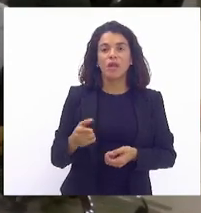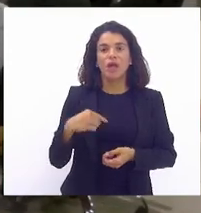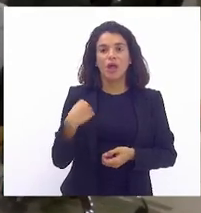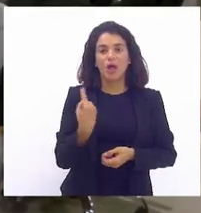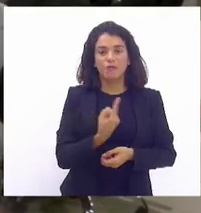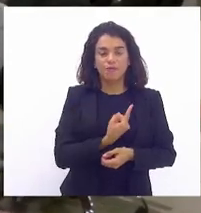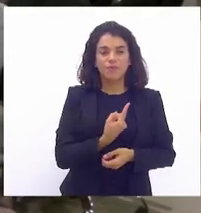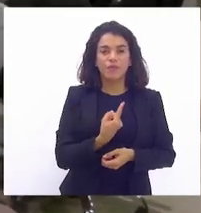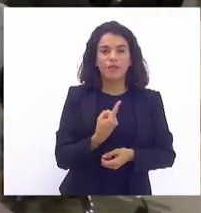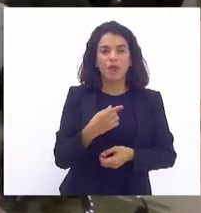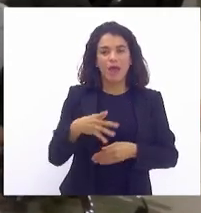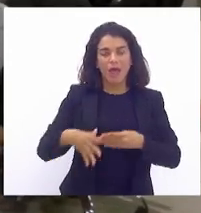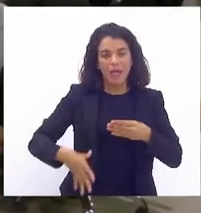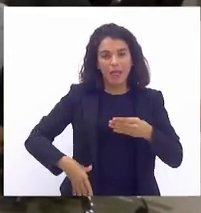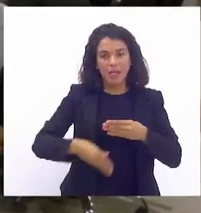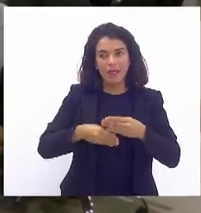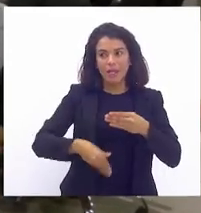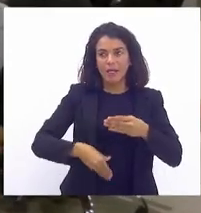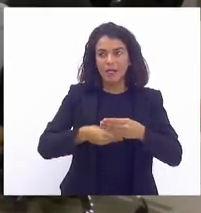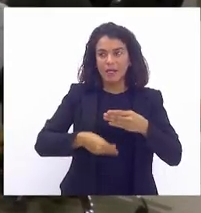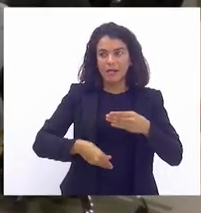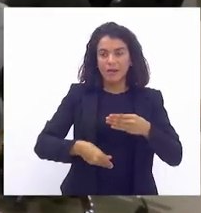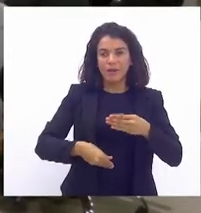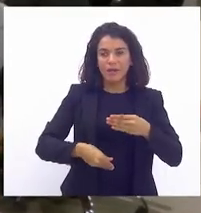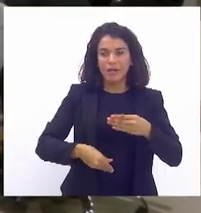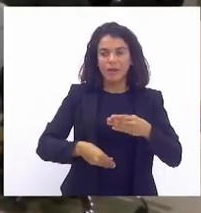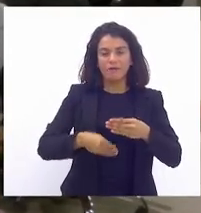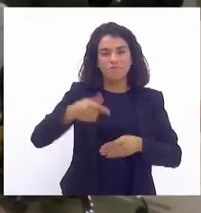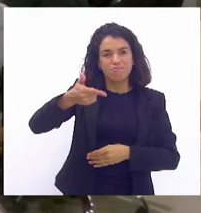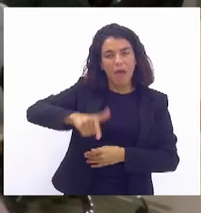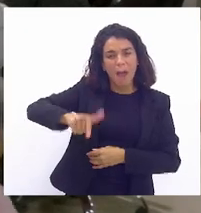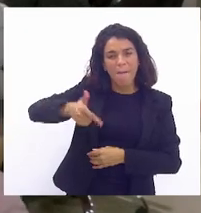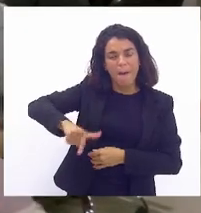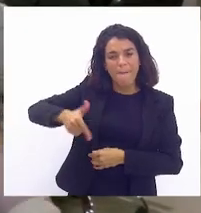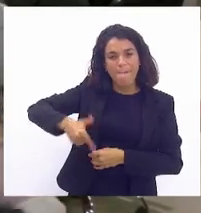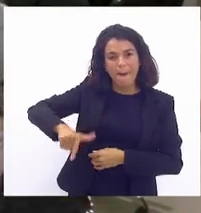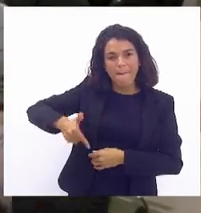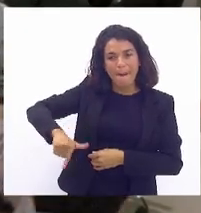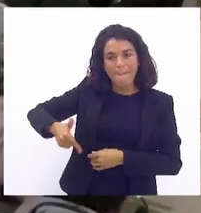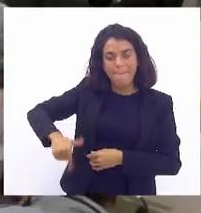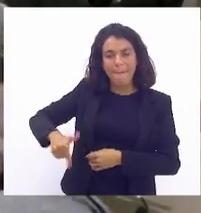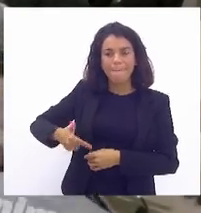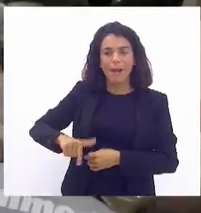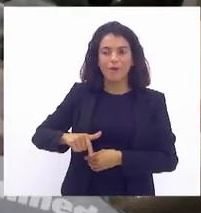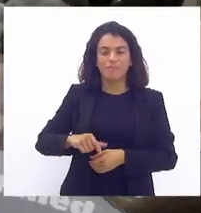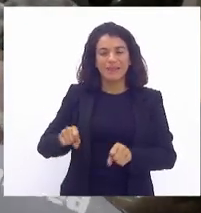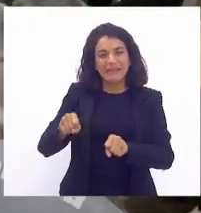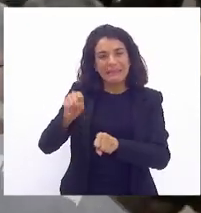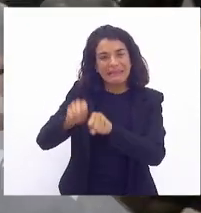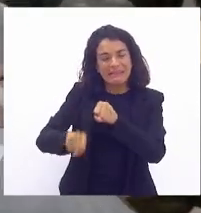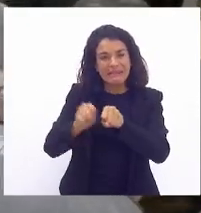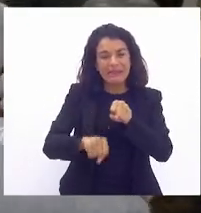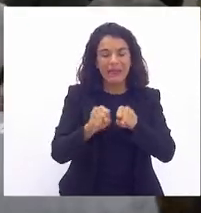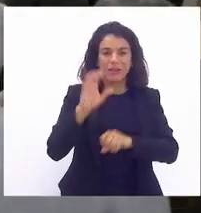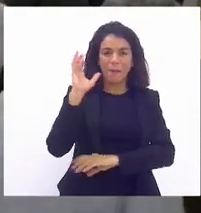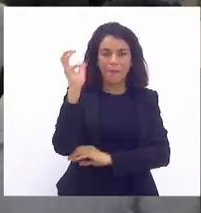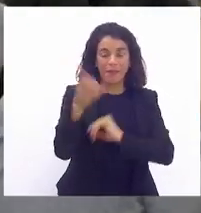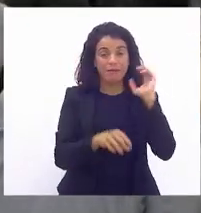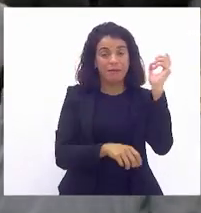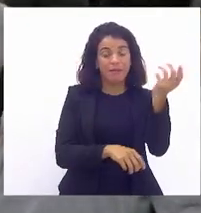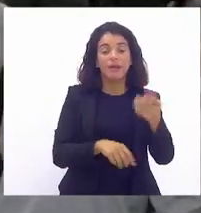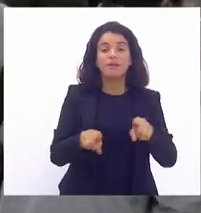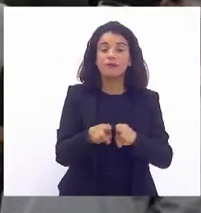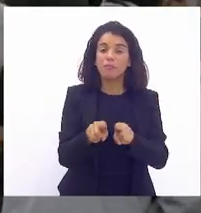as reiteradas ocorrências de danos ao meio ambiente e à vida de cada um dos senhores e